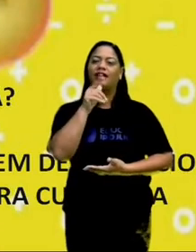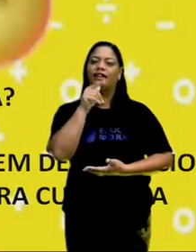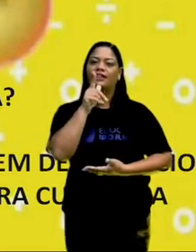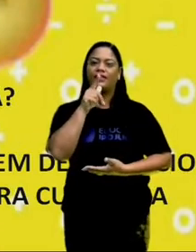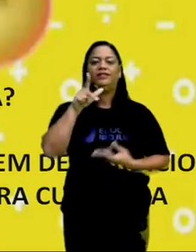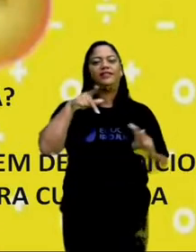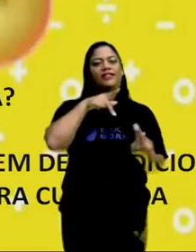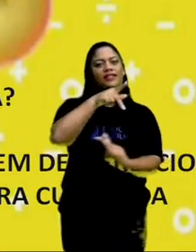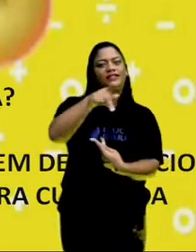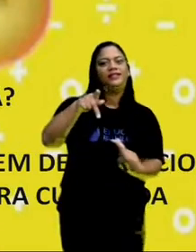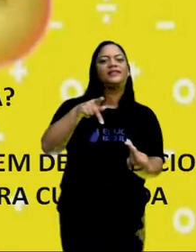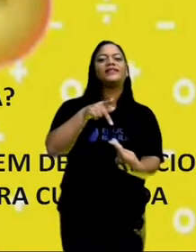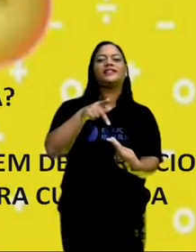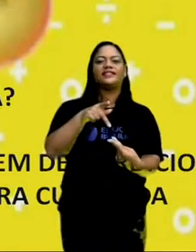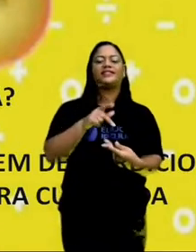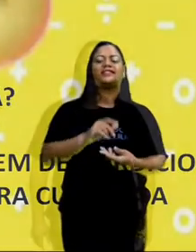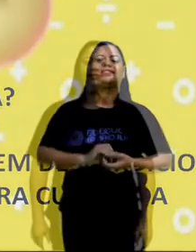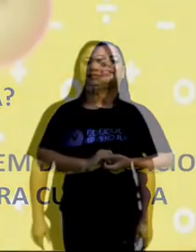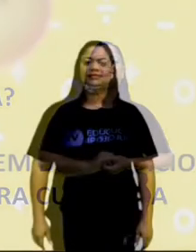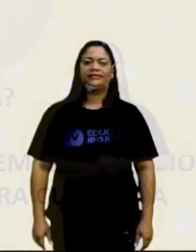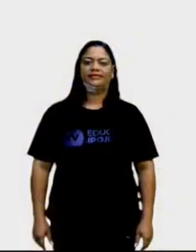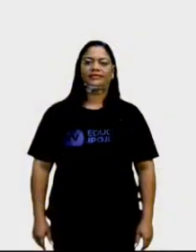nosso planeta.